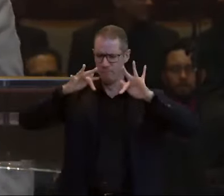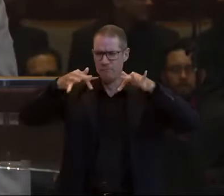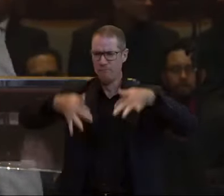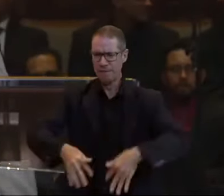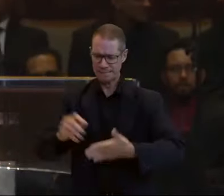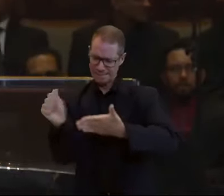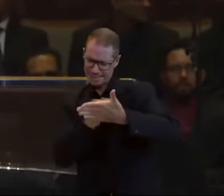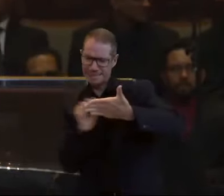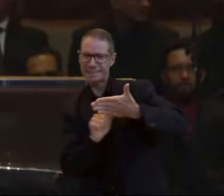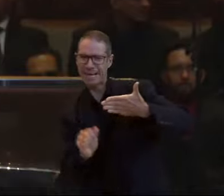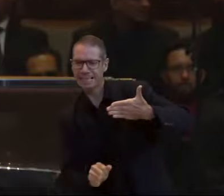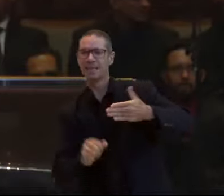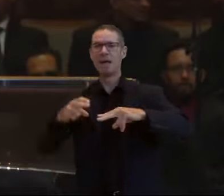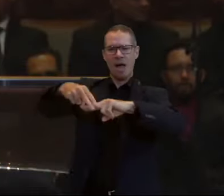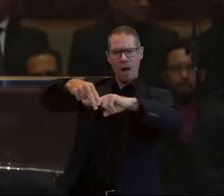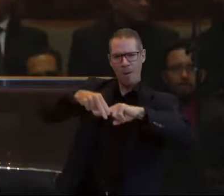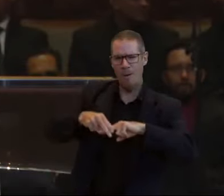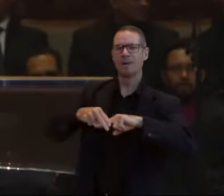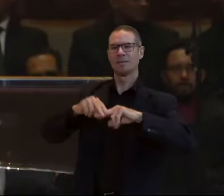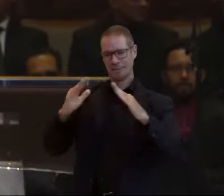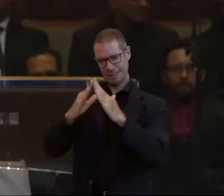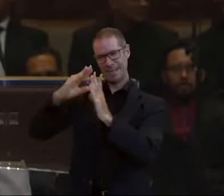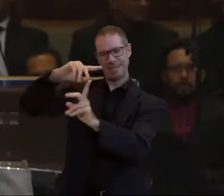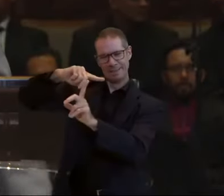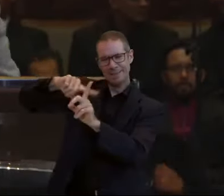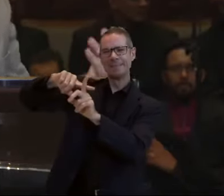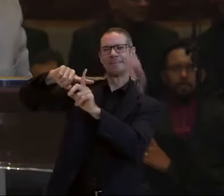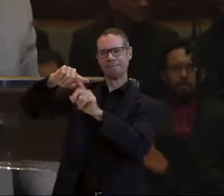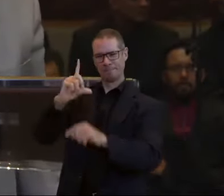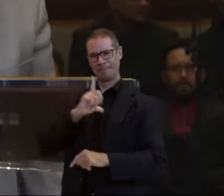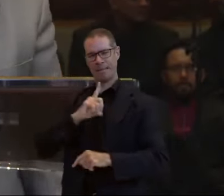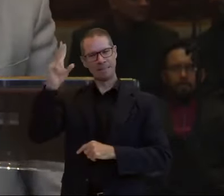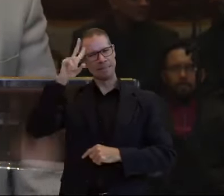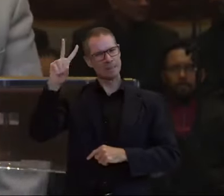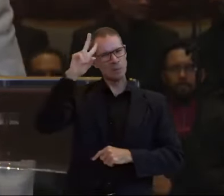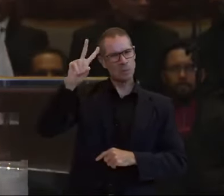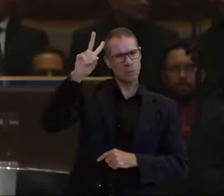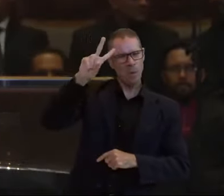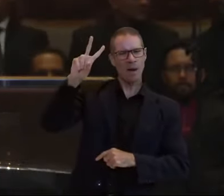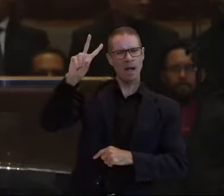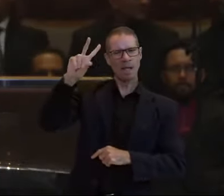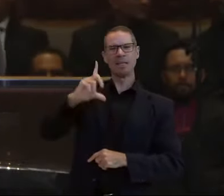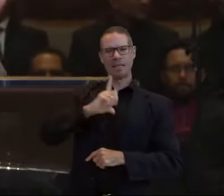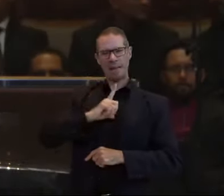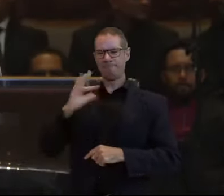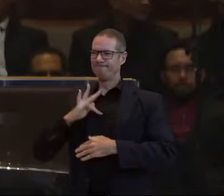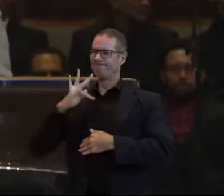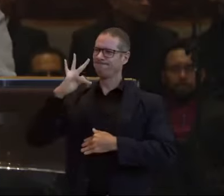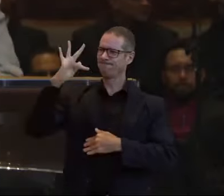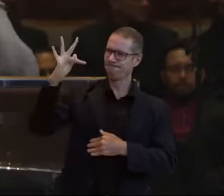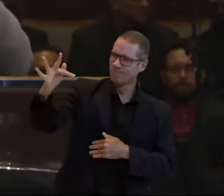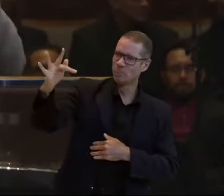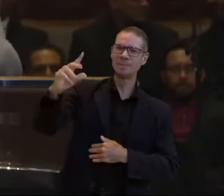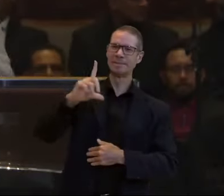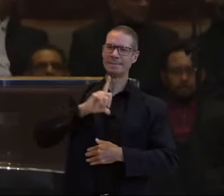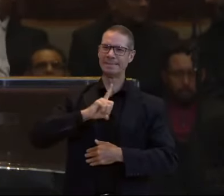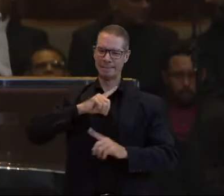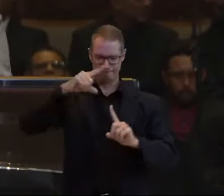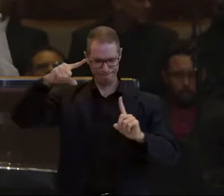nas escrituras. Por isso, a igreja que tem história, ela tem um futuro, ela tem